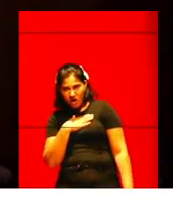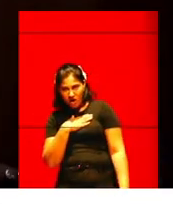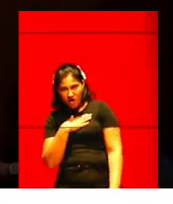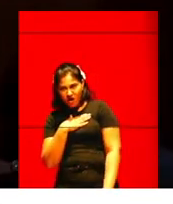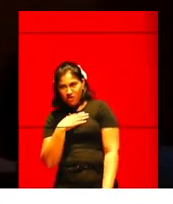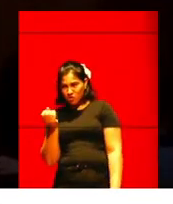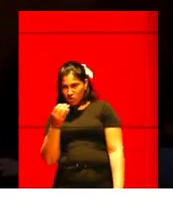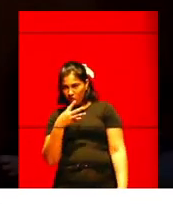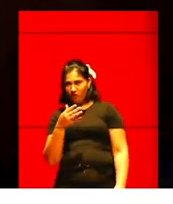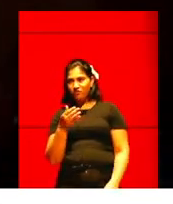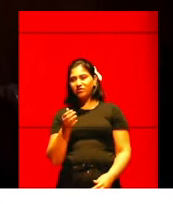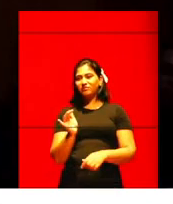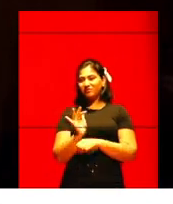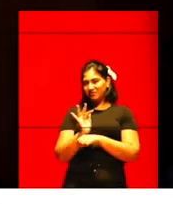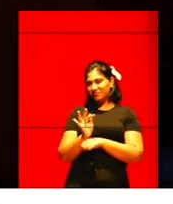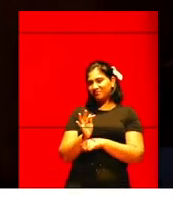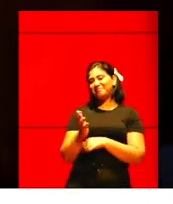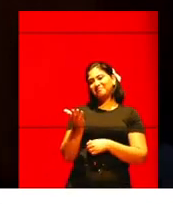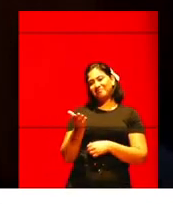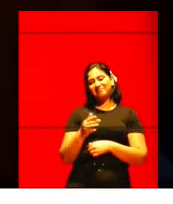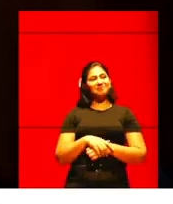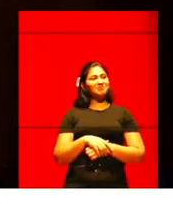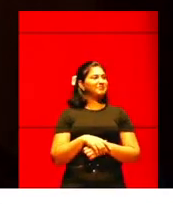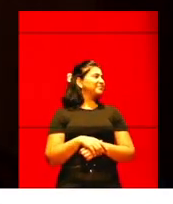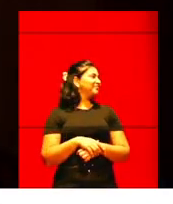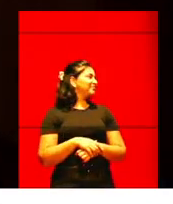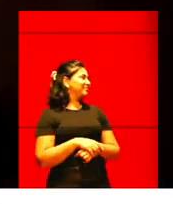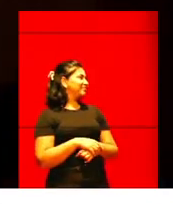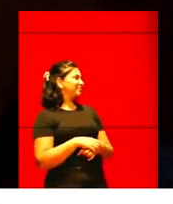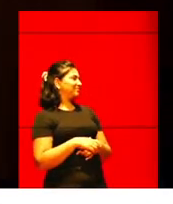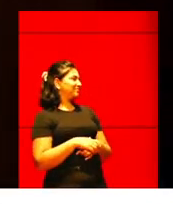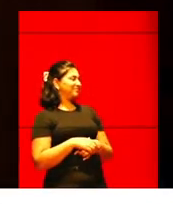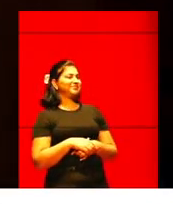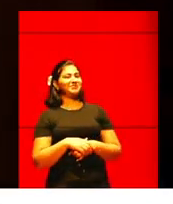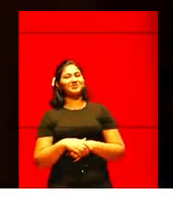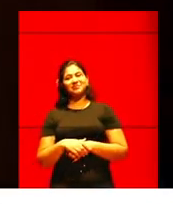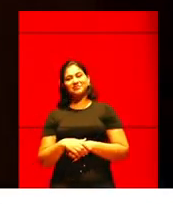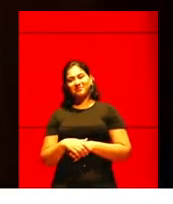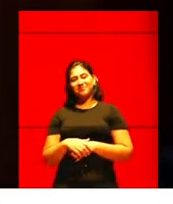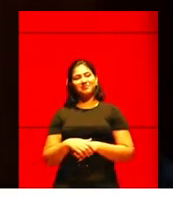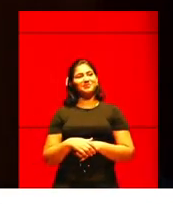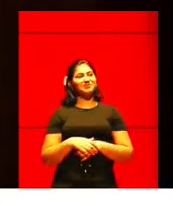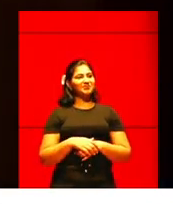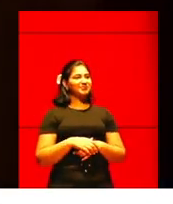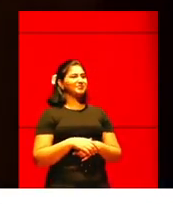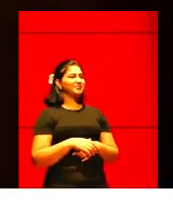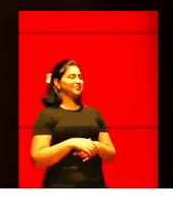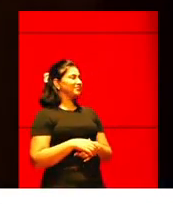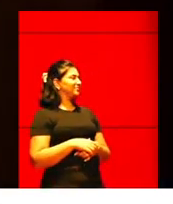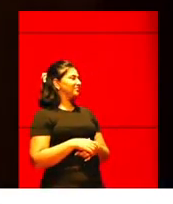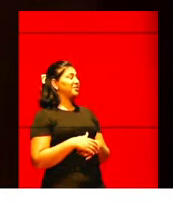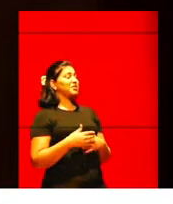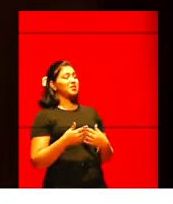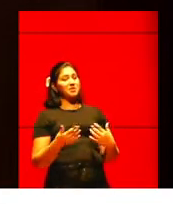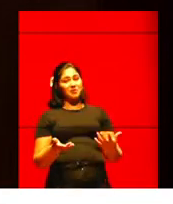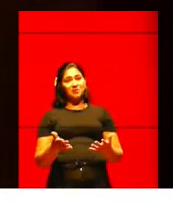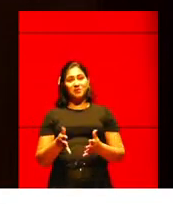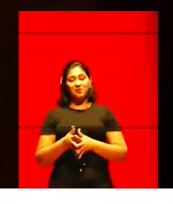Muita papagaiada. Mas olha, Sou hater. Olha